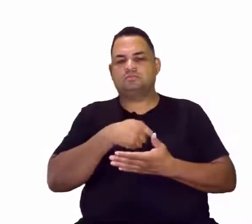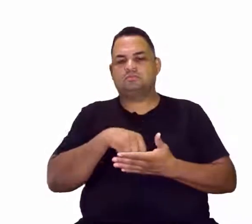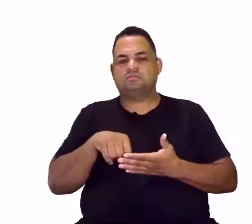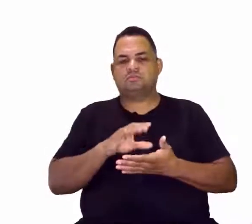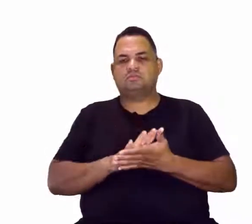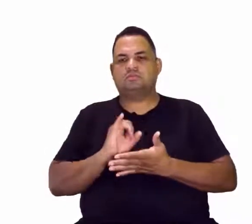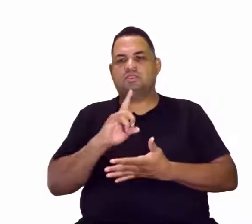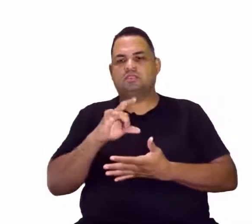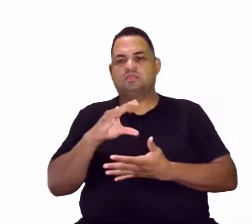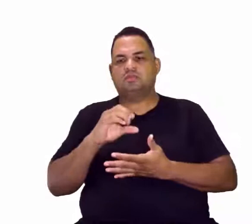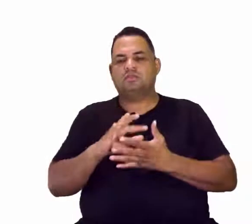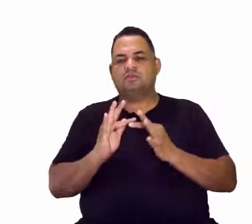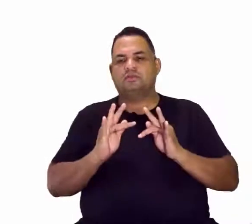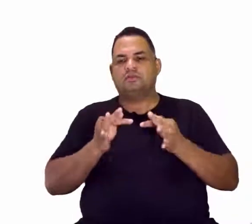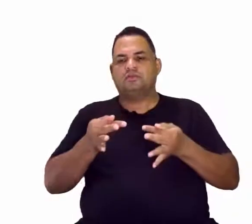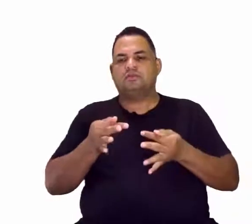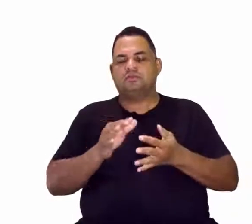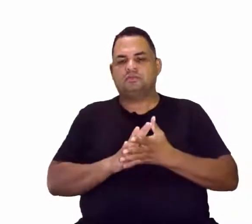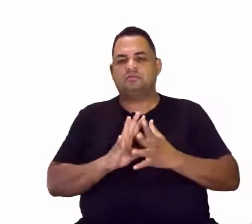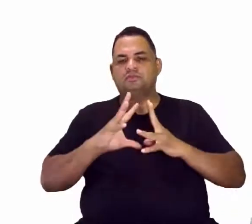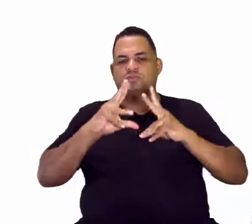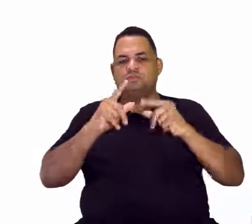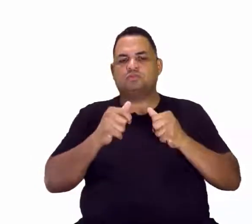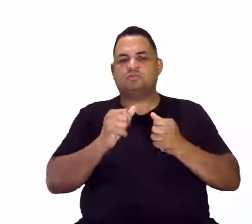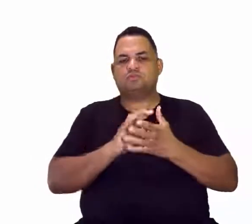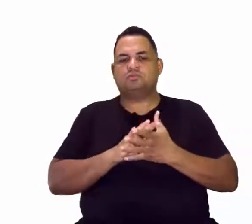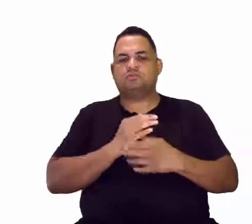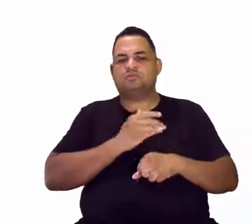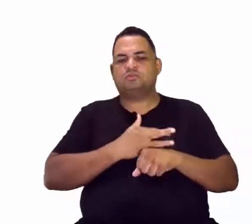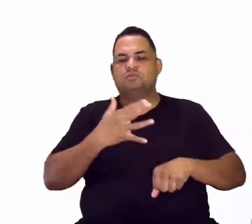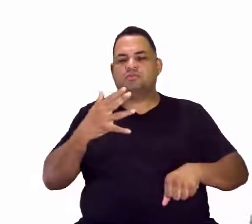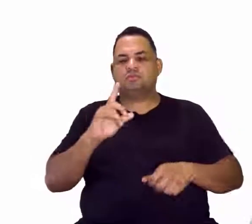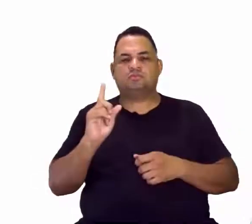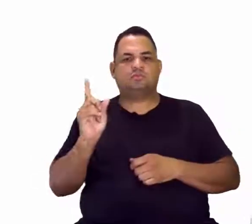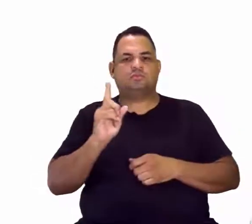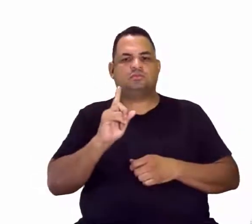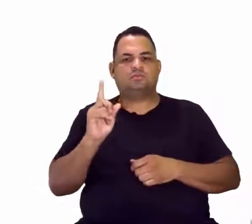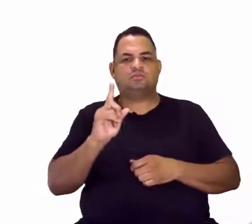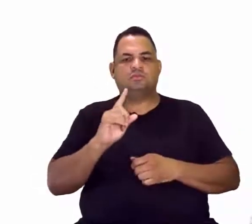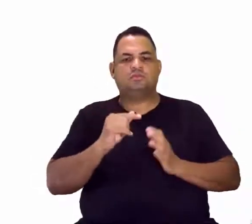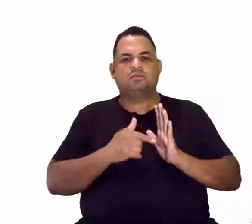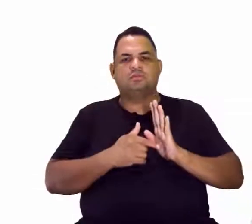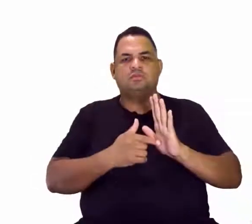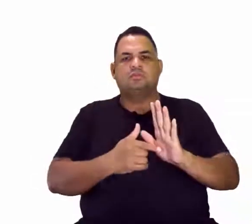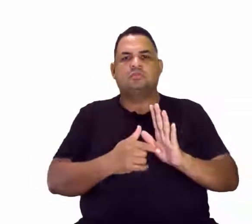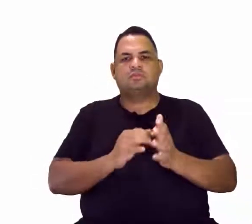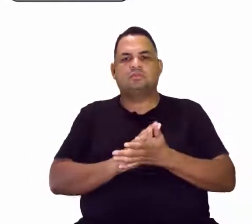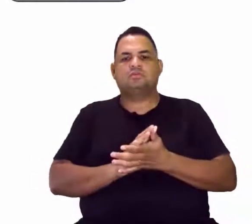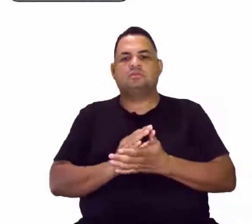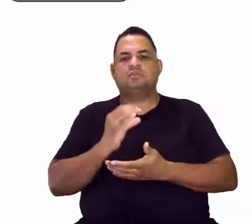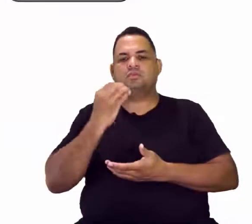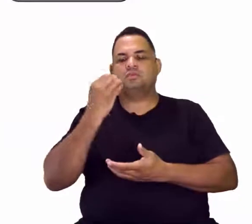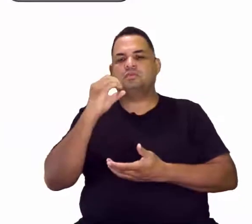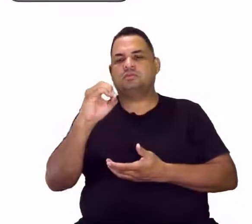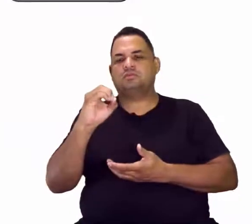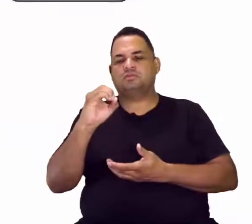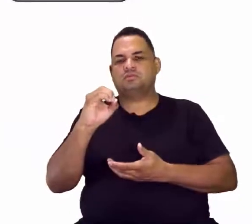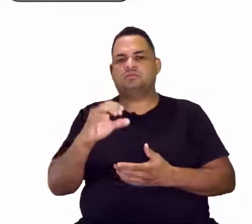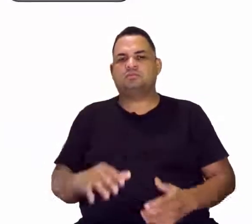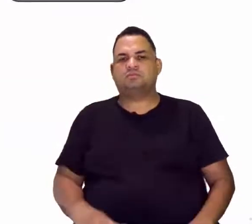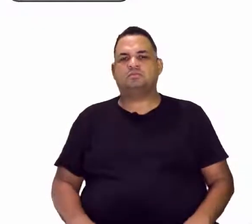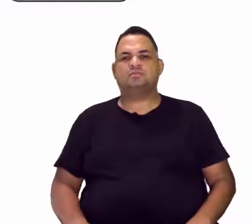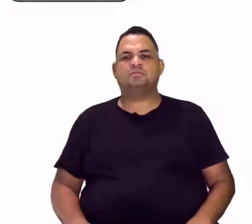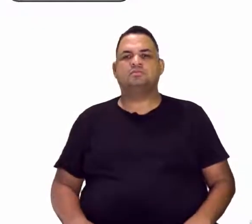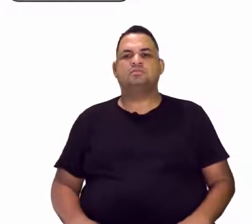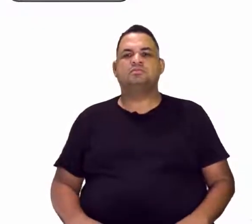o hídrico no final para todos os ácidos que não apresentam oxigênio.